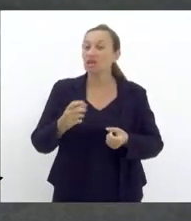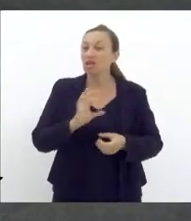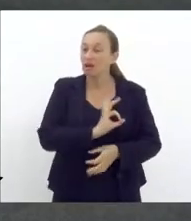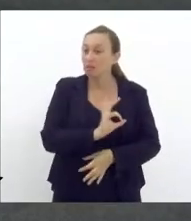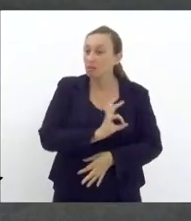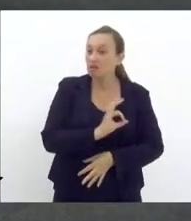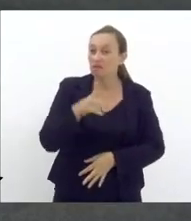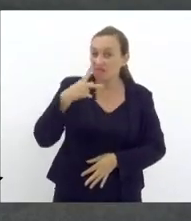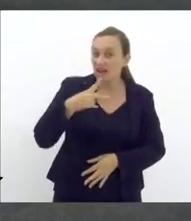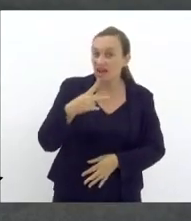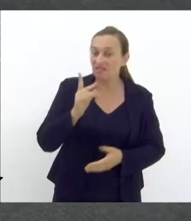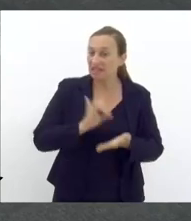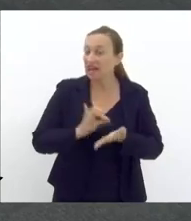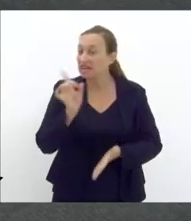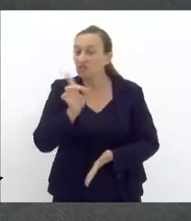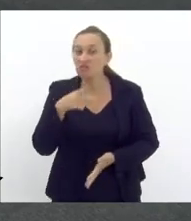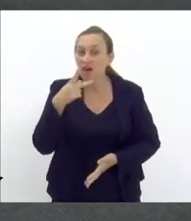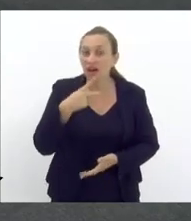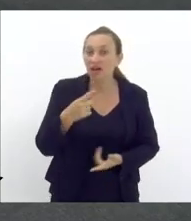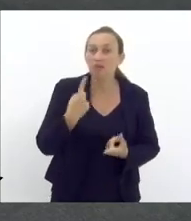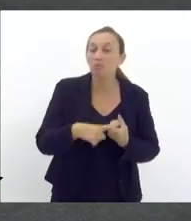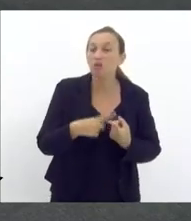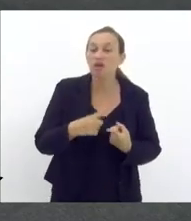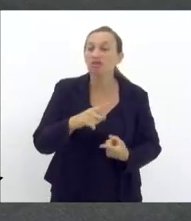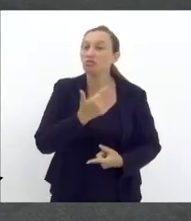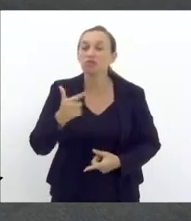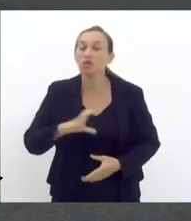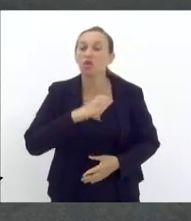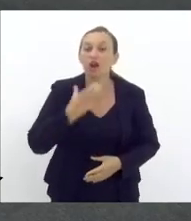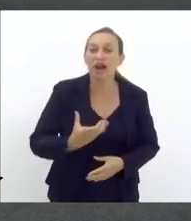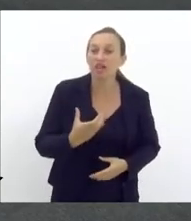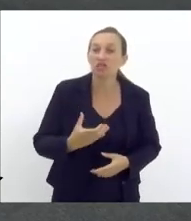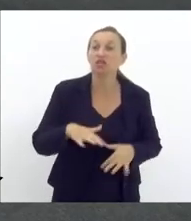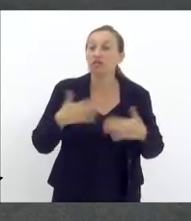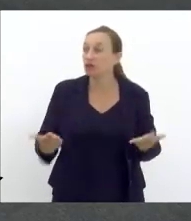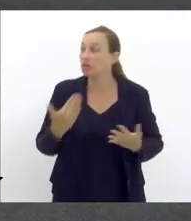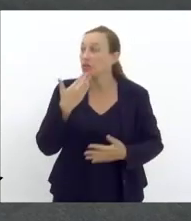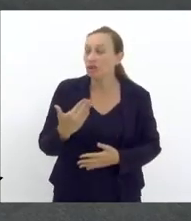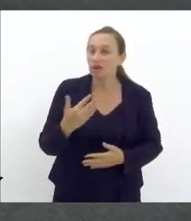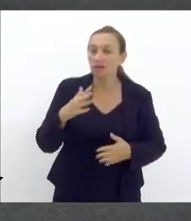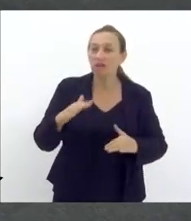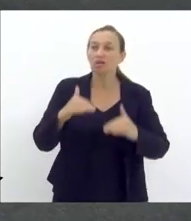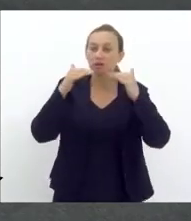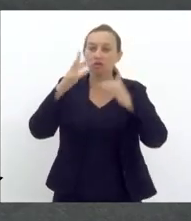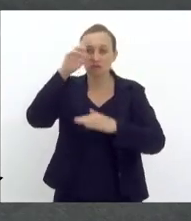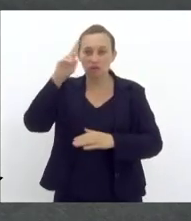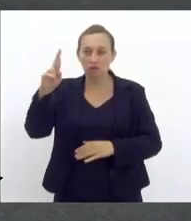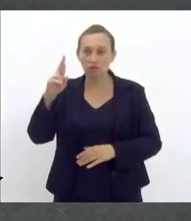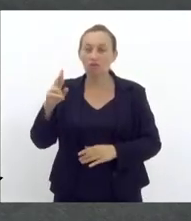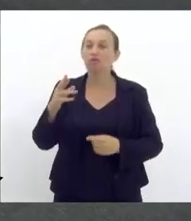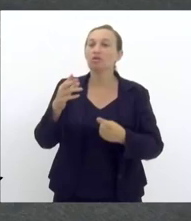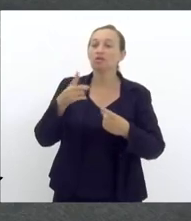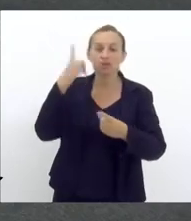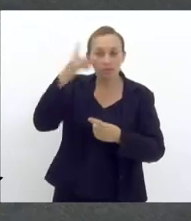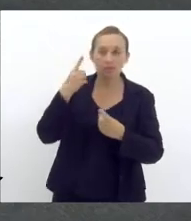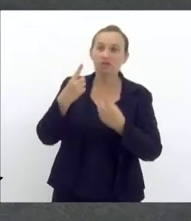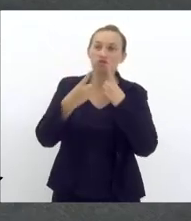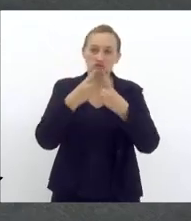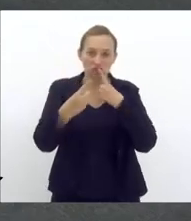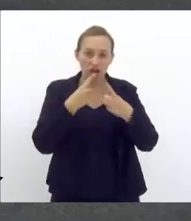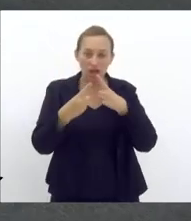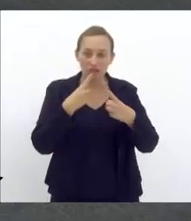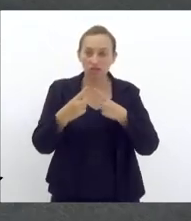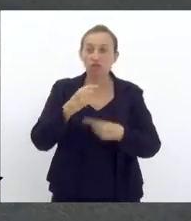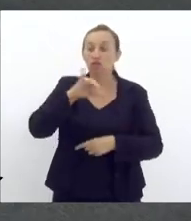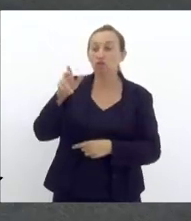para falar a verdade não fala porque não tem honra para isso então eu peço a vossa excelência que é um deputado do Diálogo E também o deputado